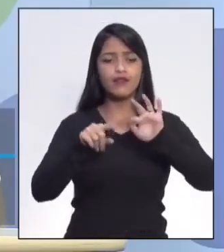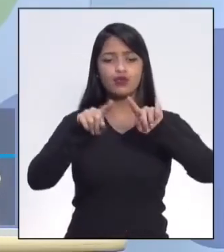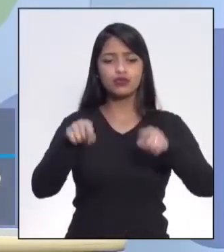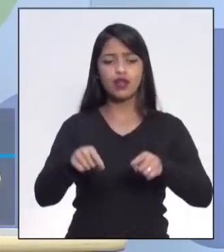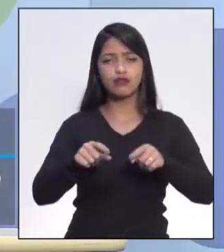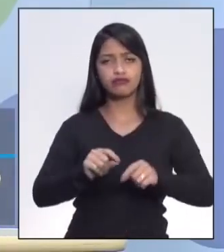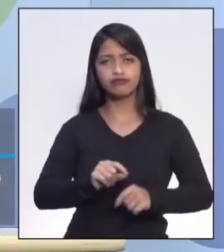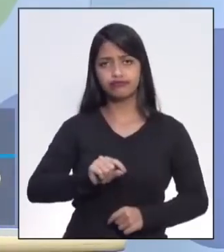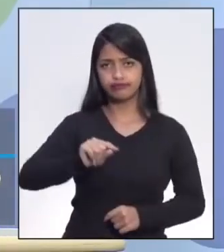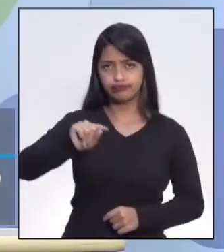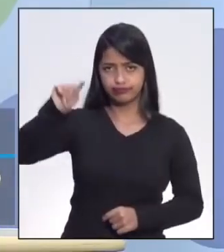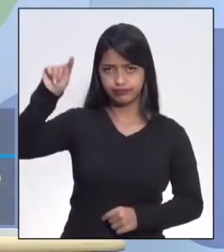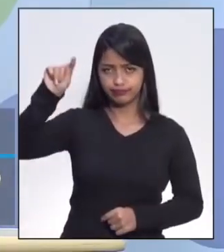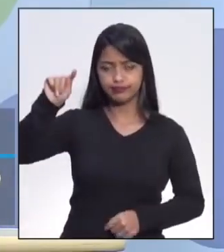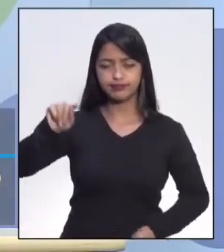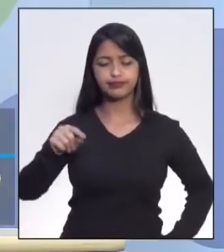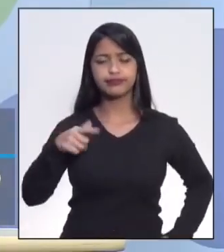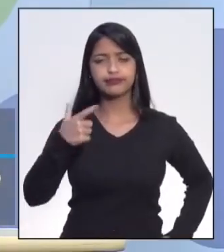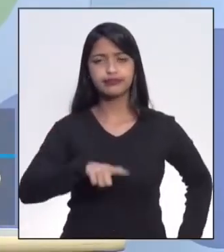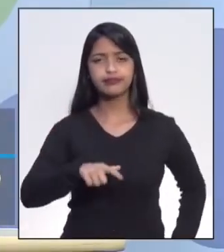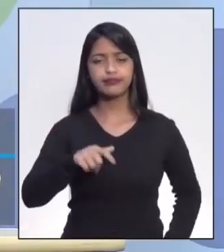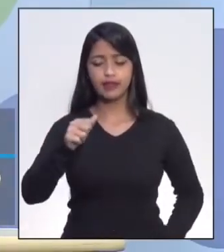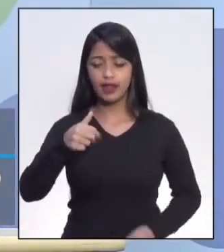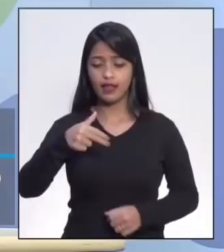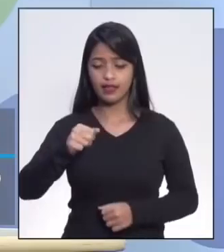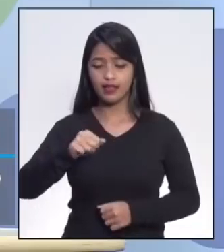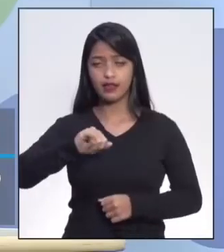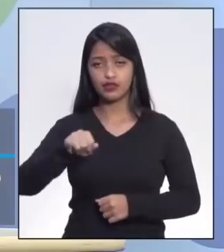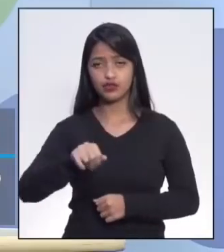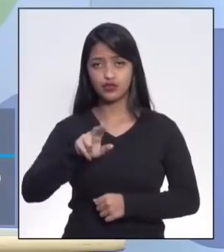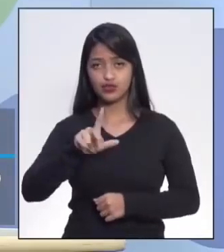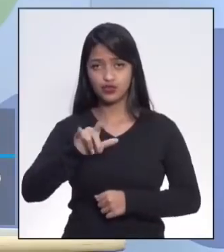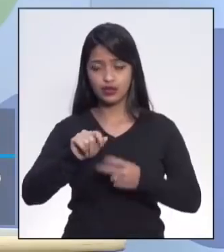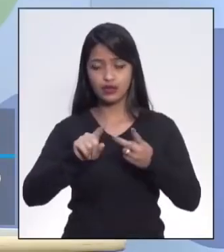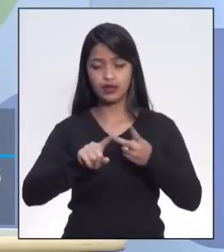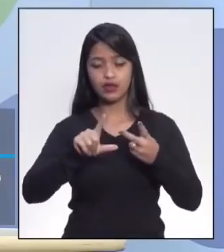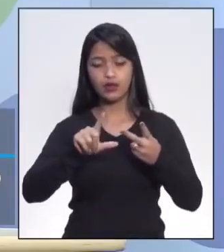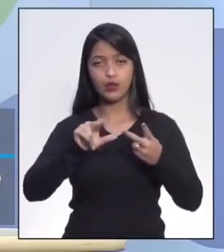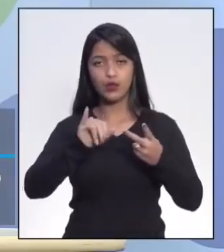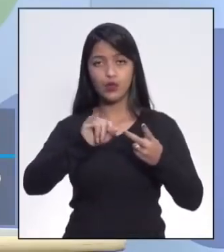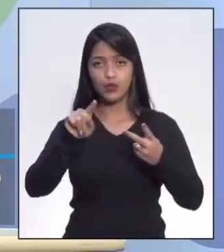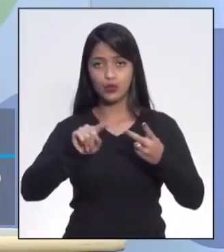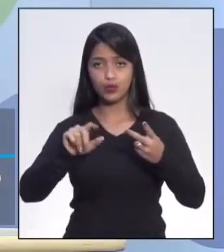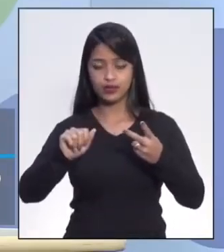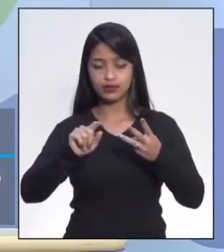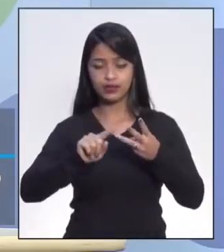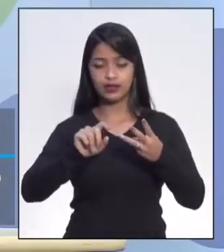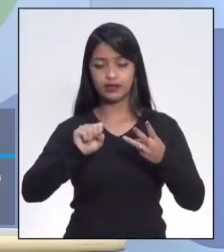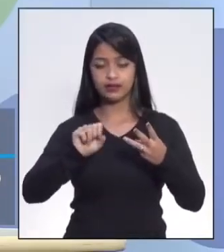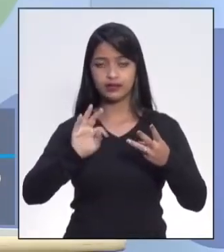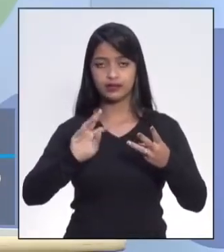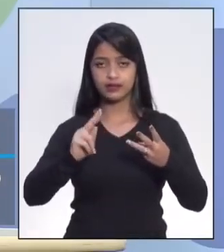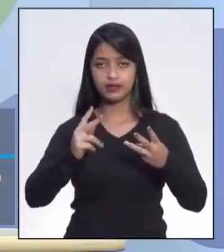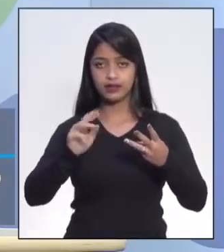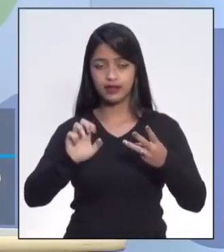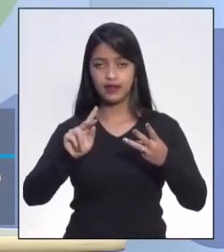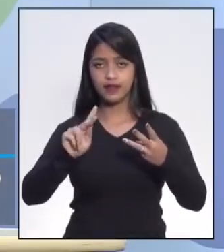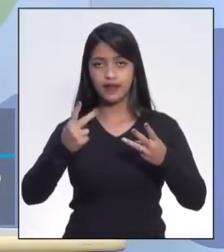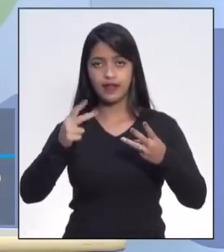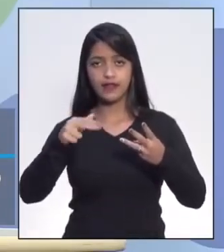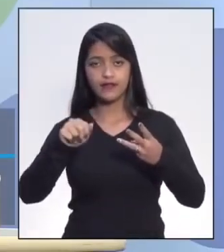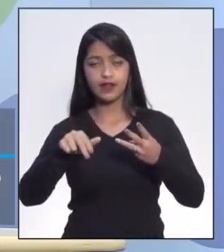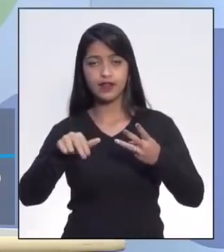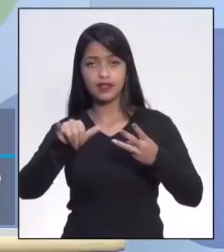quero que você comente. Ana Júlia, a Luísa Carolina e a Stephanie colocaram que f de x igual